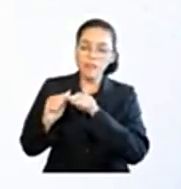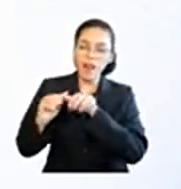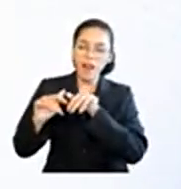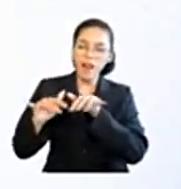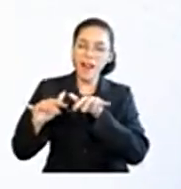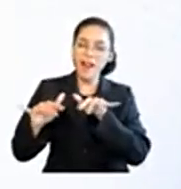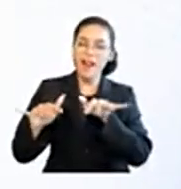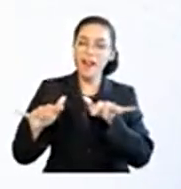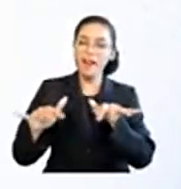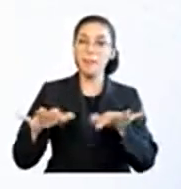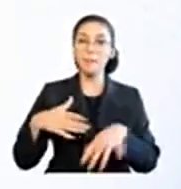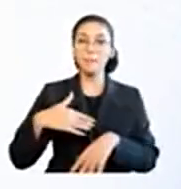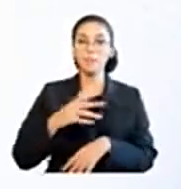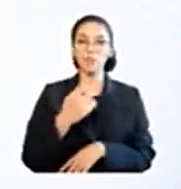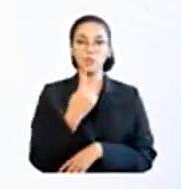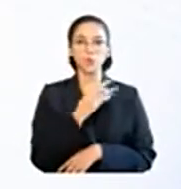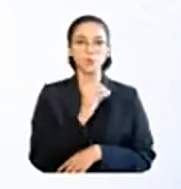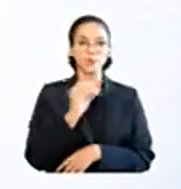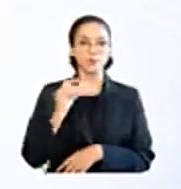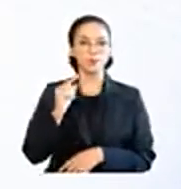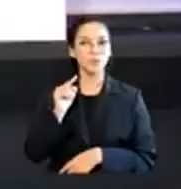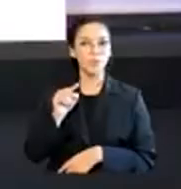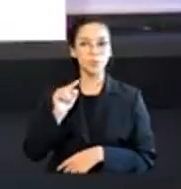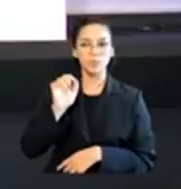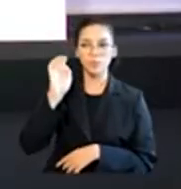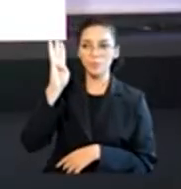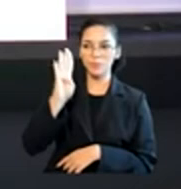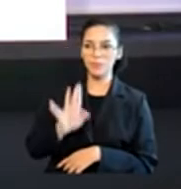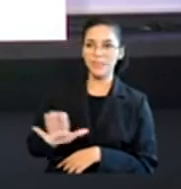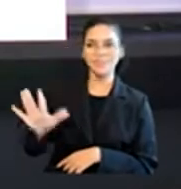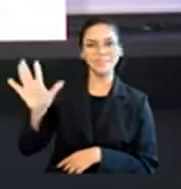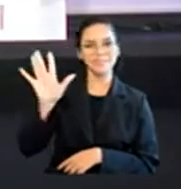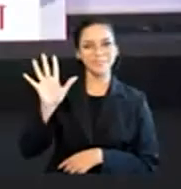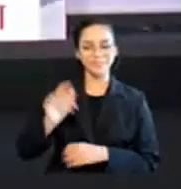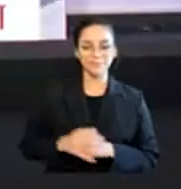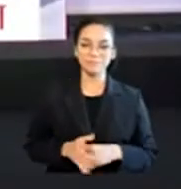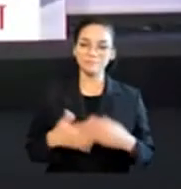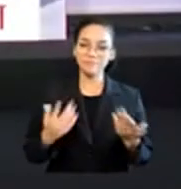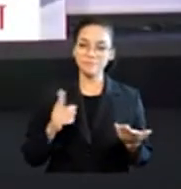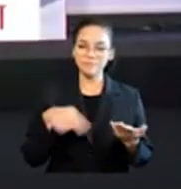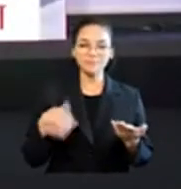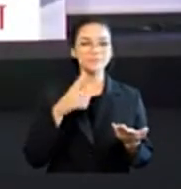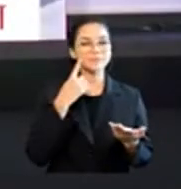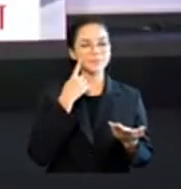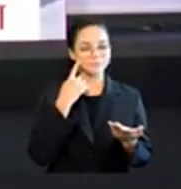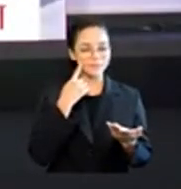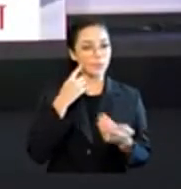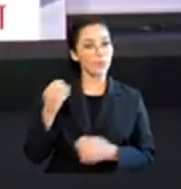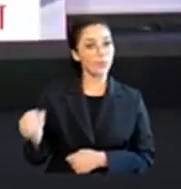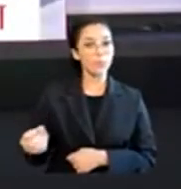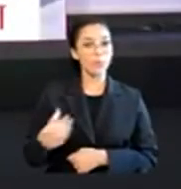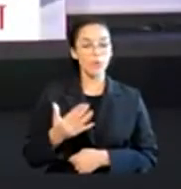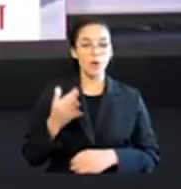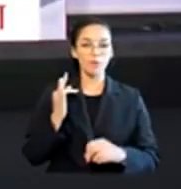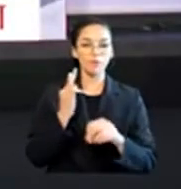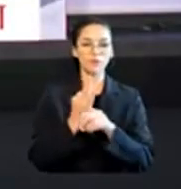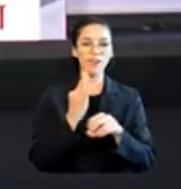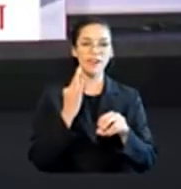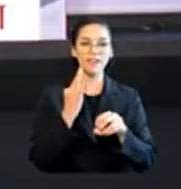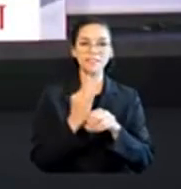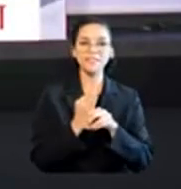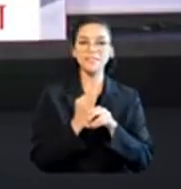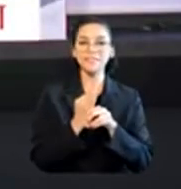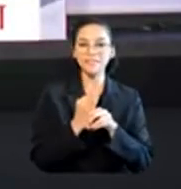200 pontos em todo o Brasil. Bom, pessoal, vocês viram como o novo Fiat Escudo vai impactar